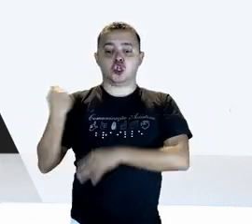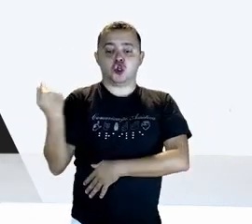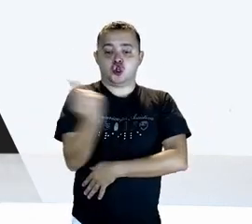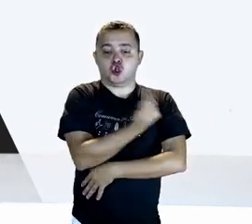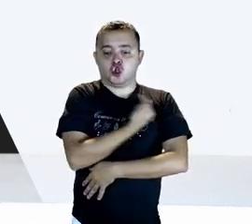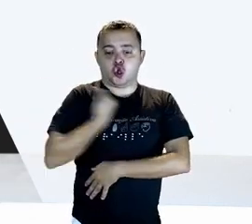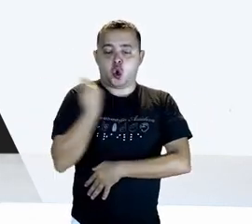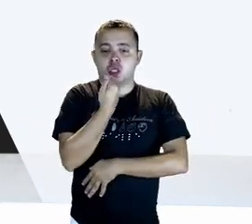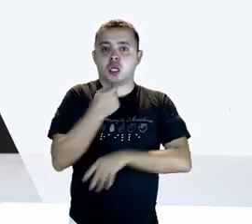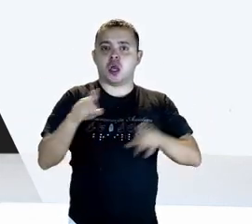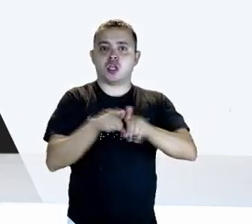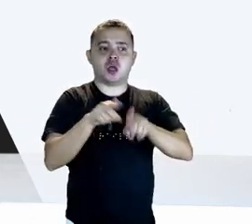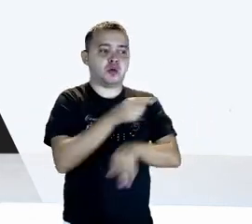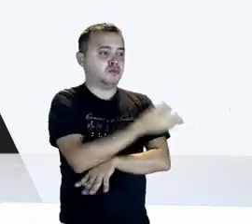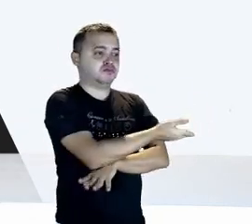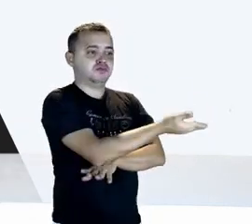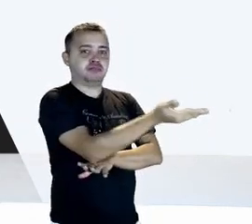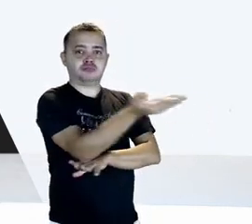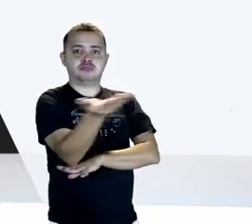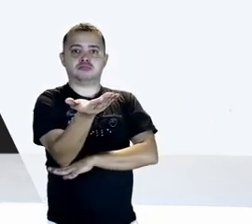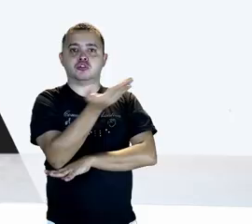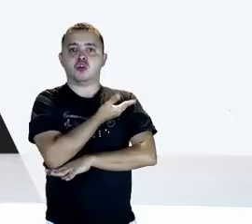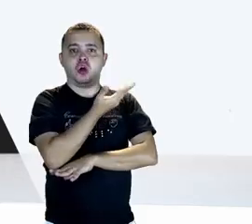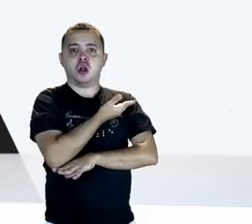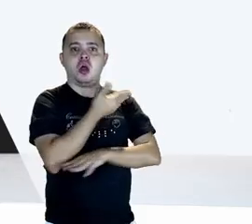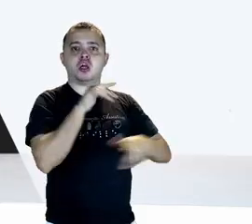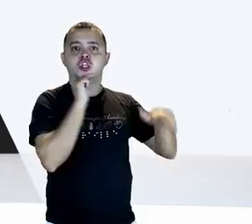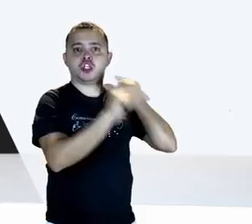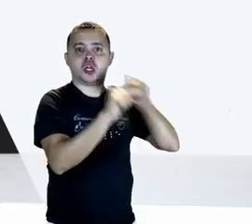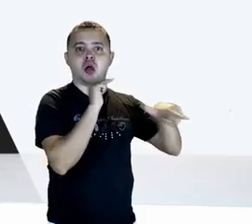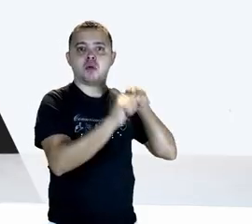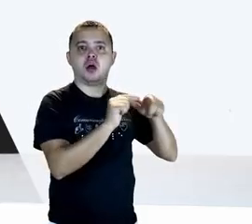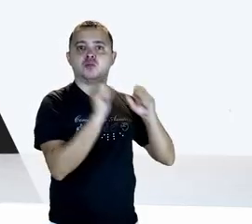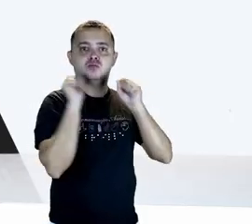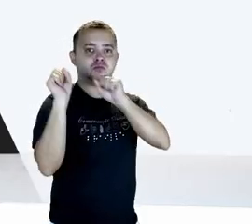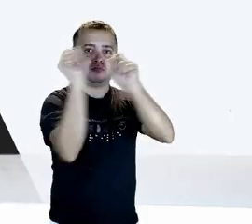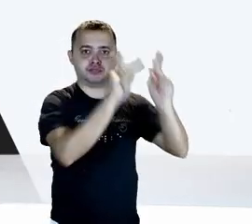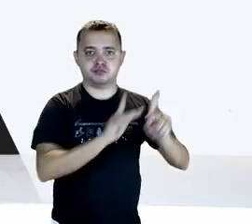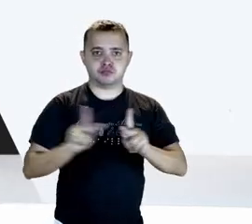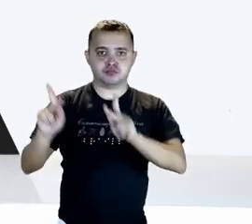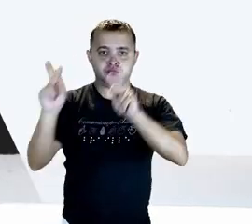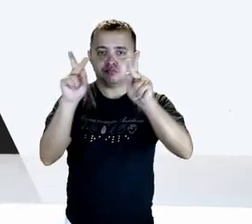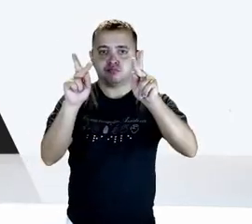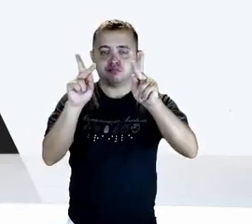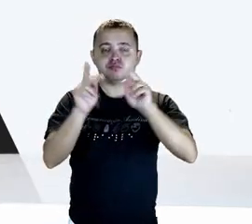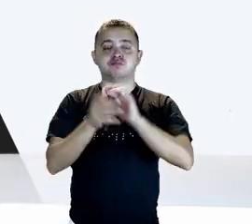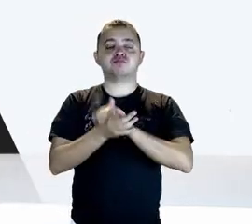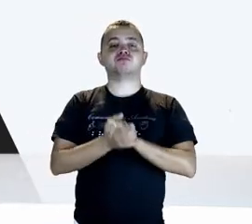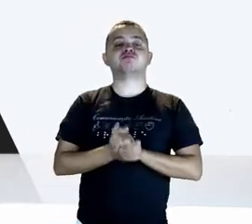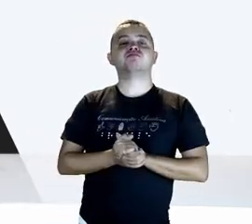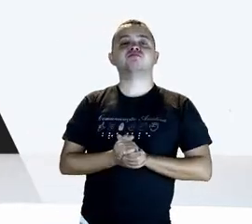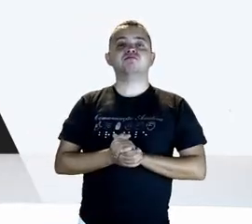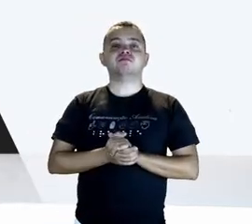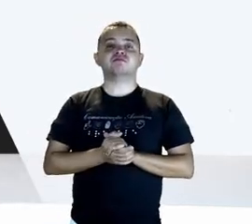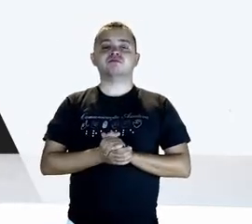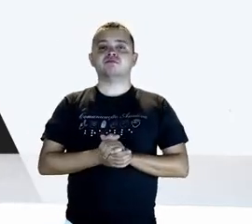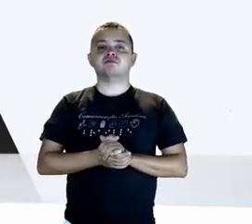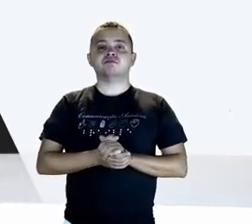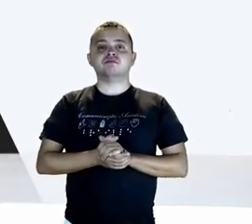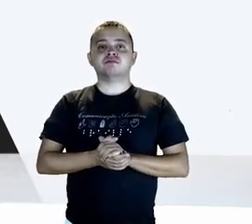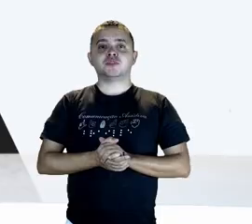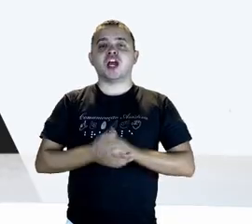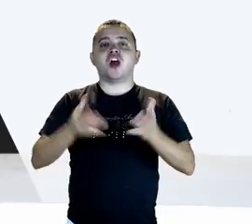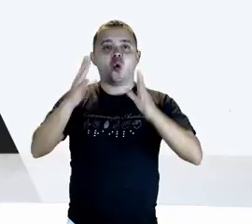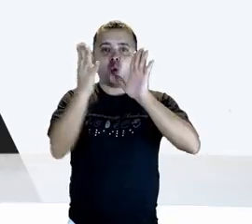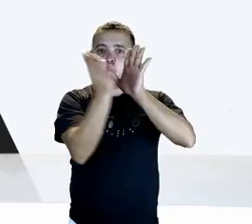nossa quanto dos demais colaboradores que trabalham conosco e dos terceiros. Perfeito?